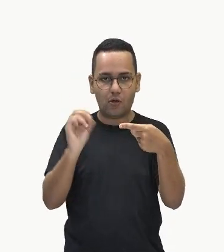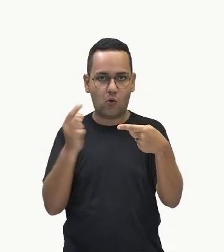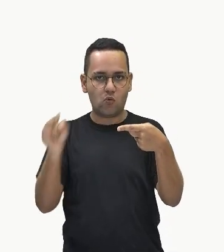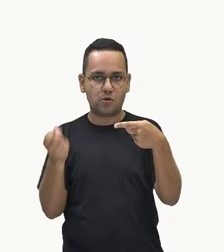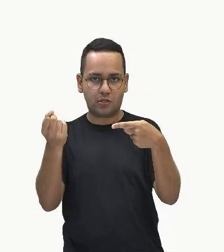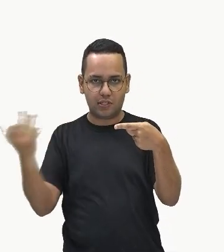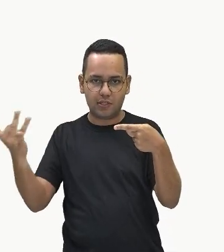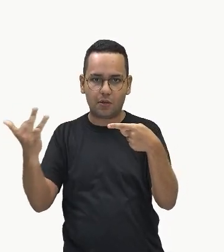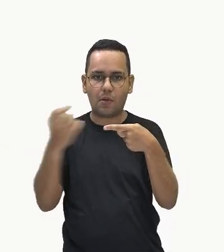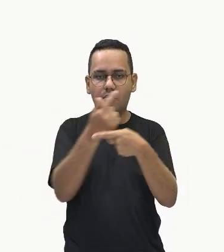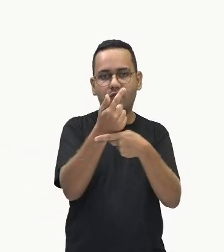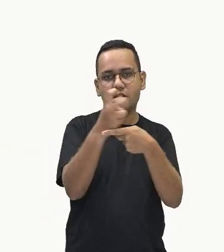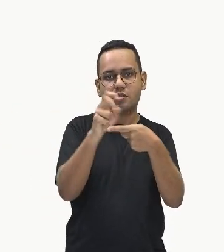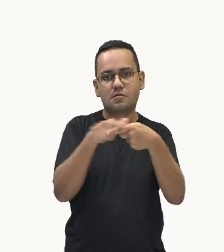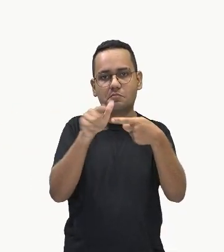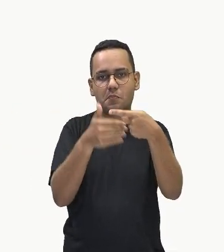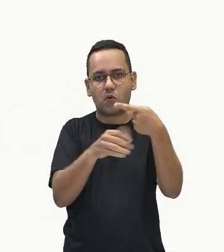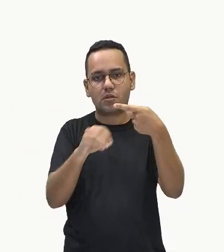0,25.